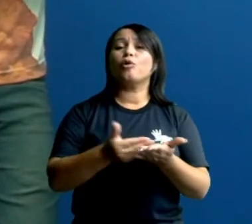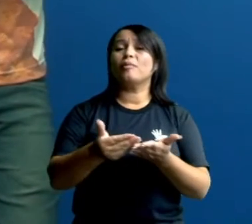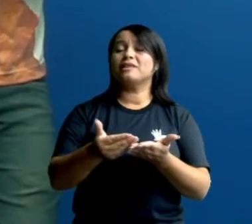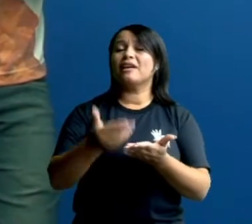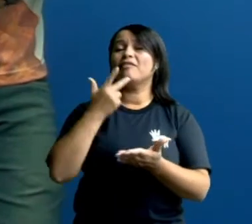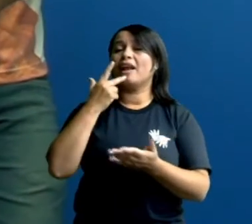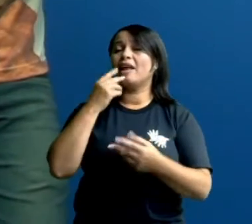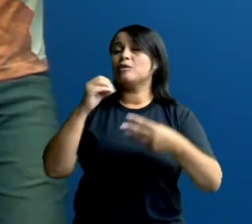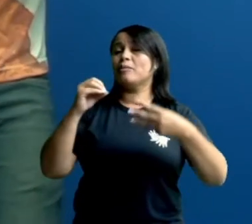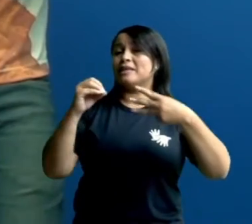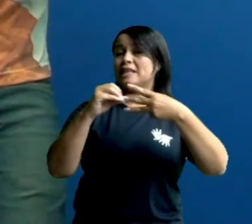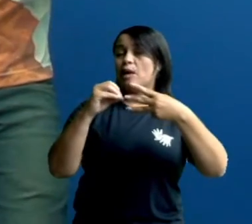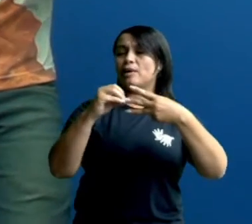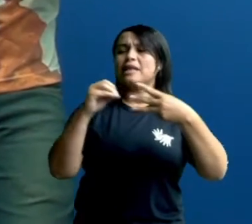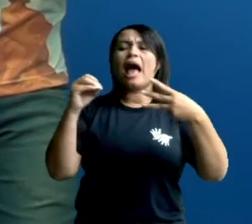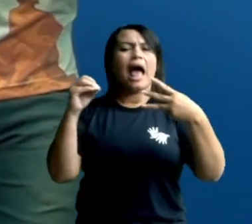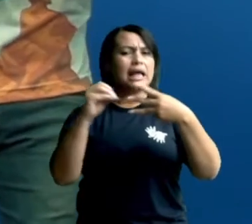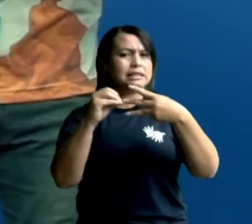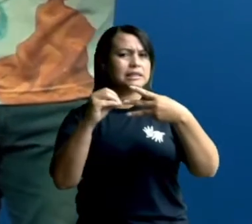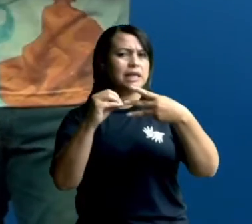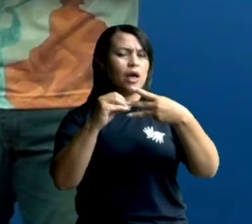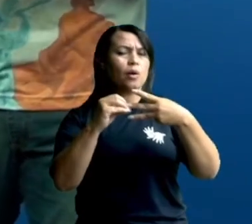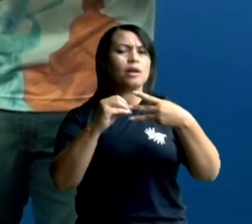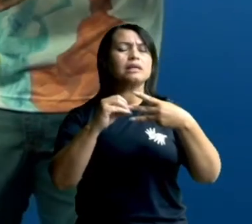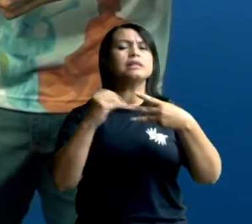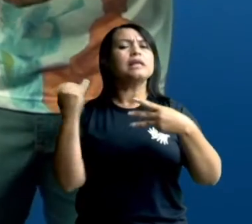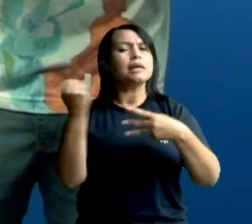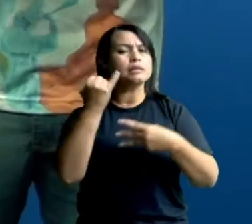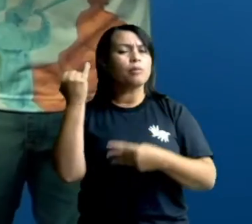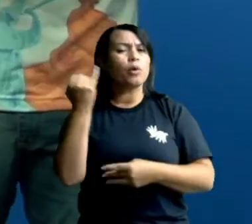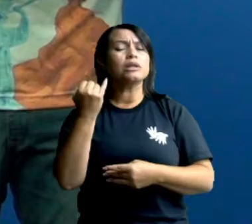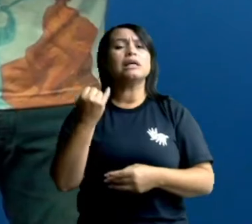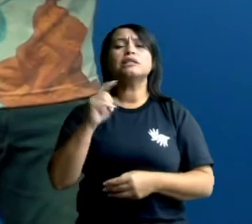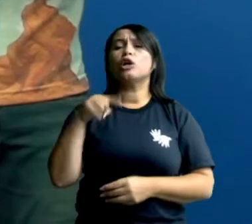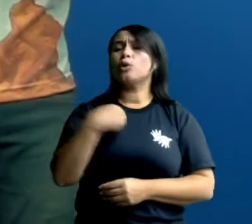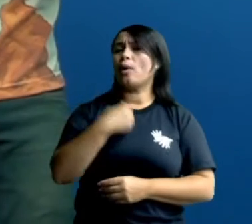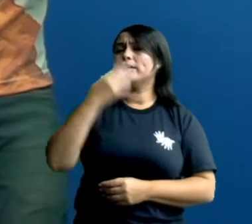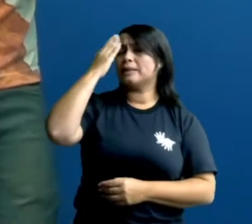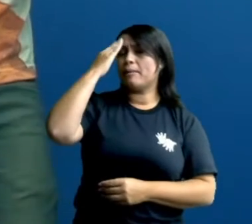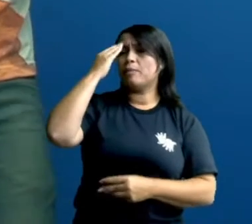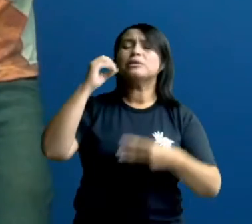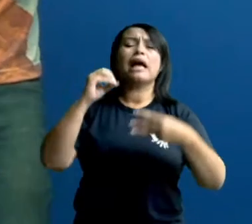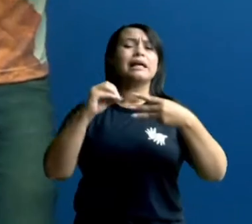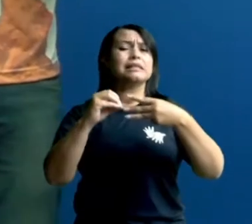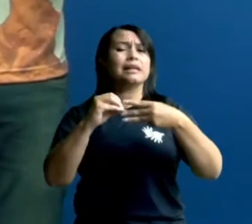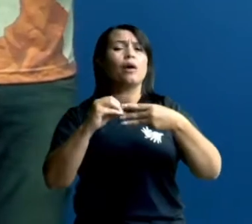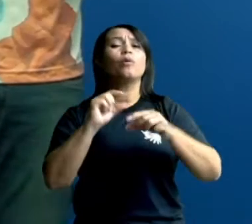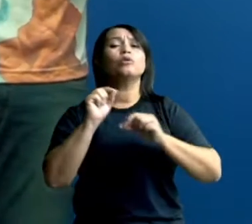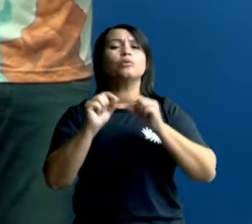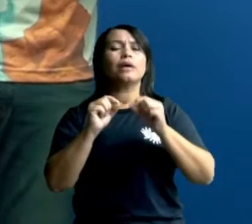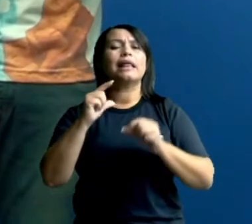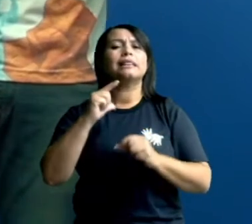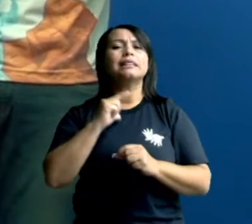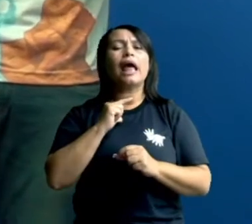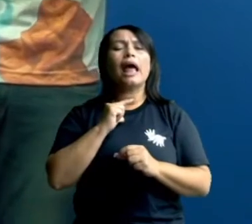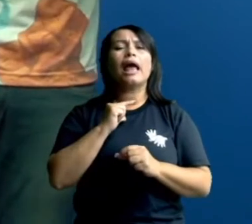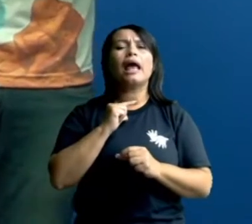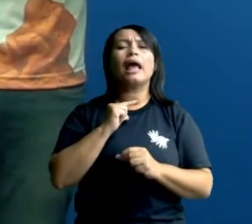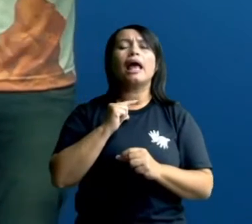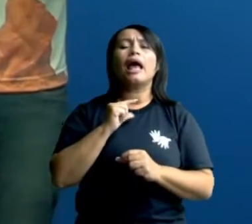pelas células, né? As células e suas funções. Como nós sabemos, as células elas são as